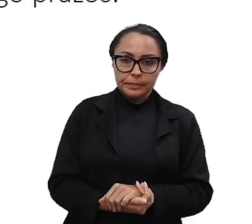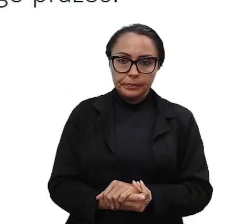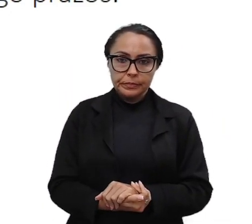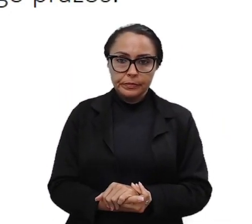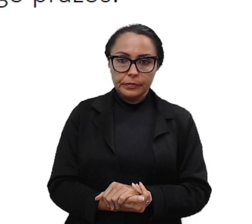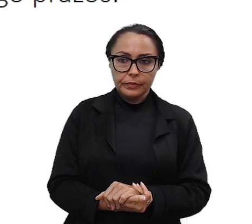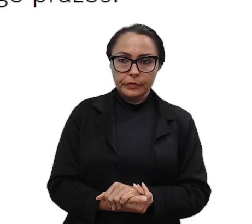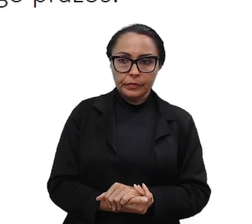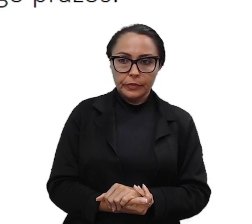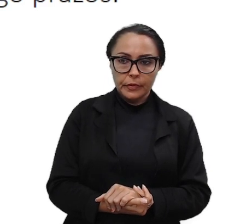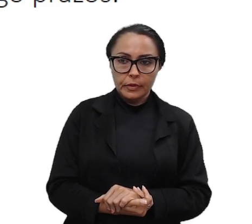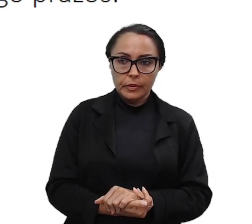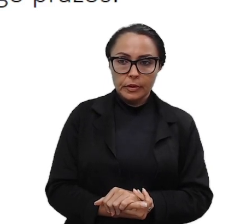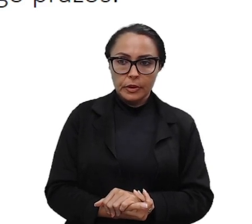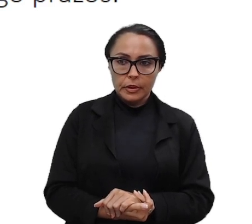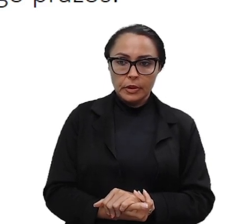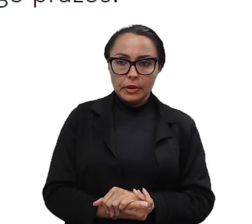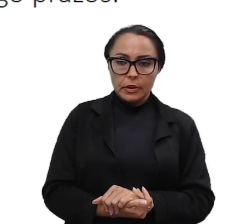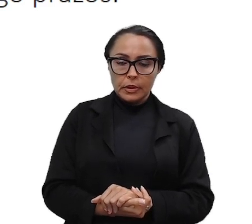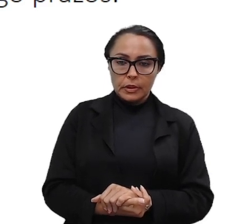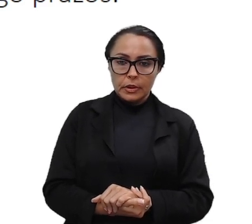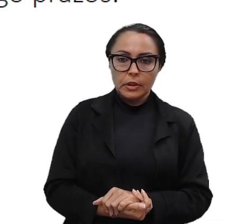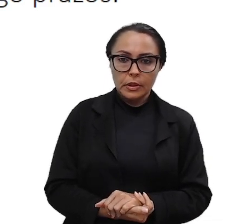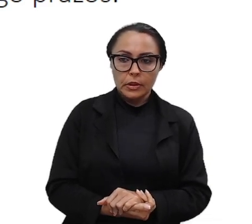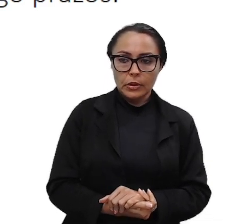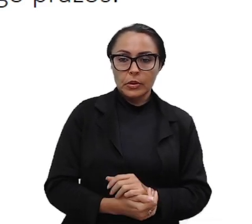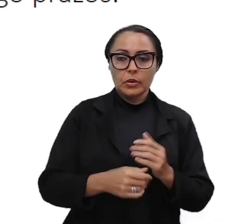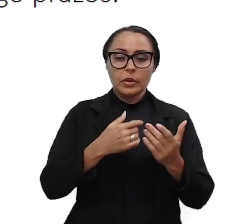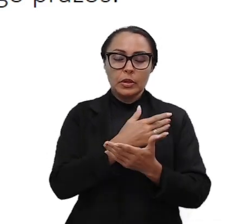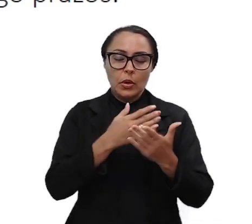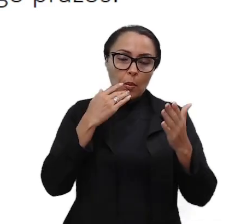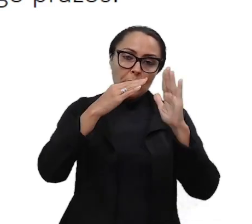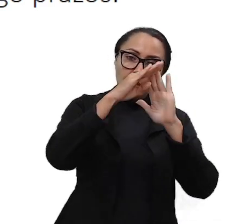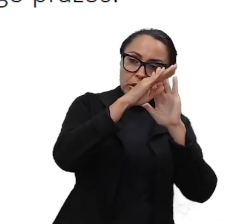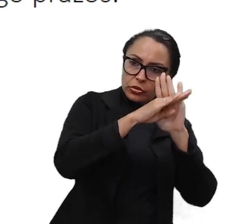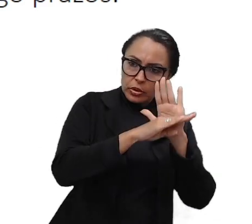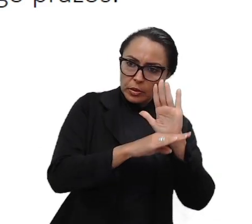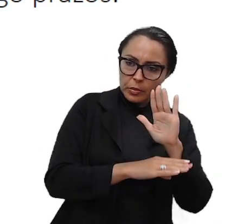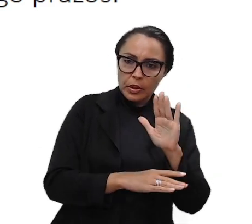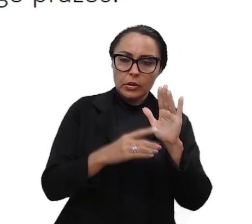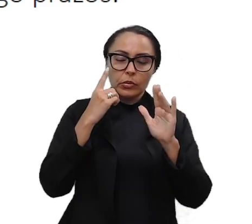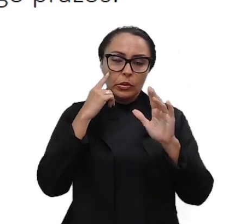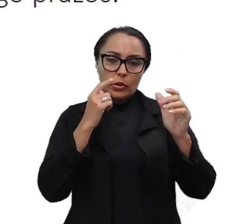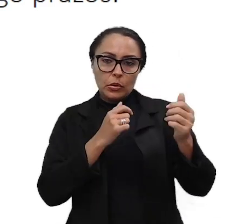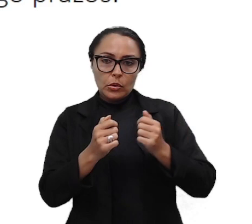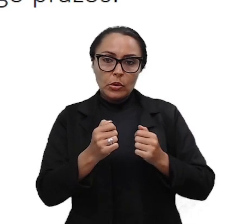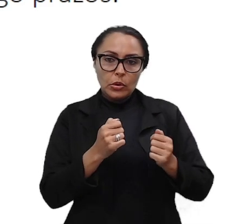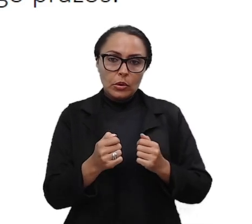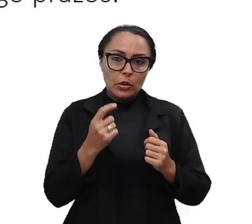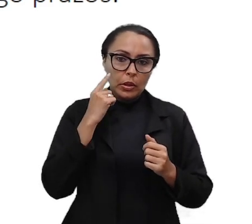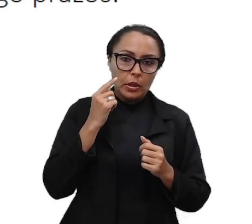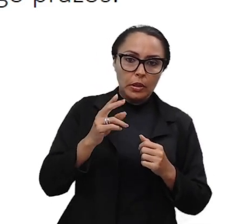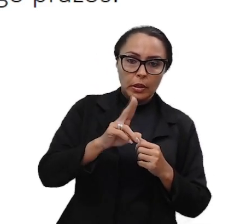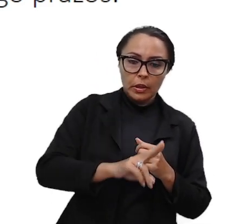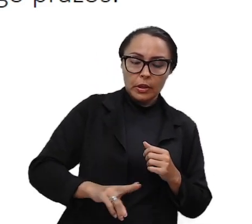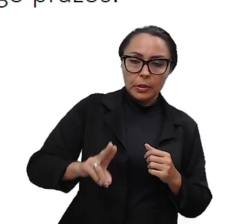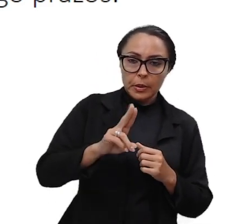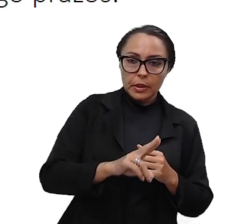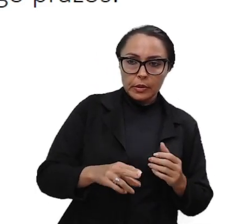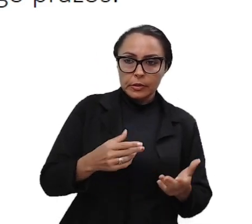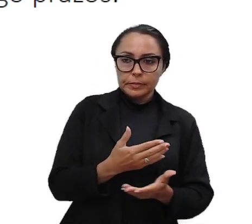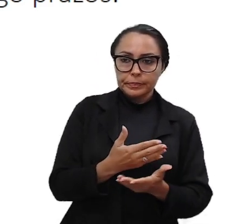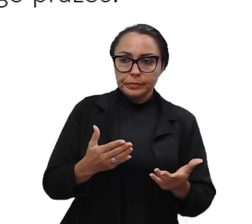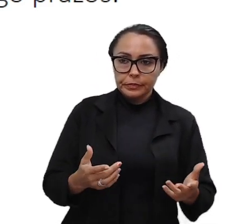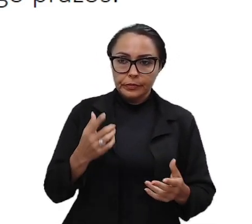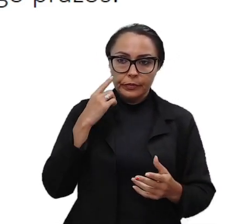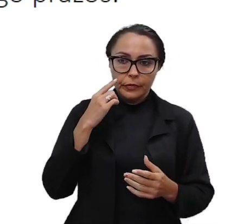aqui, na parte intermediária, o planejamento e o controle de médio prazo, usa as mesmas previsões de demanda, só